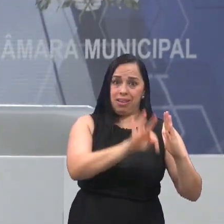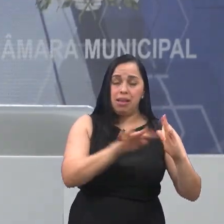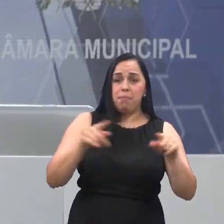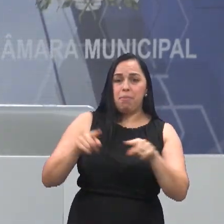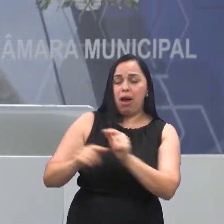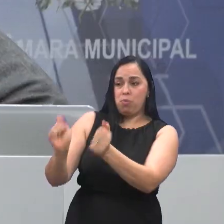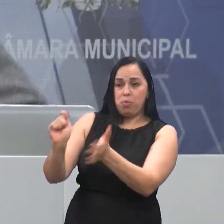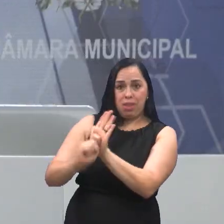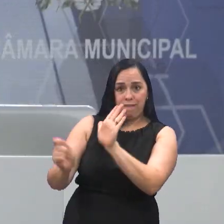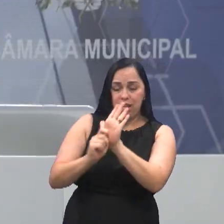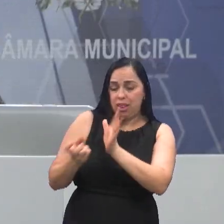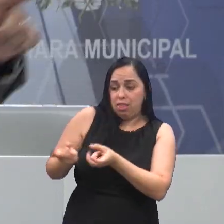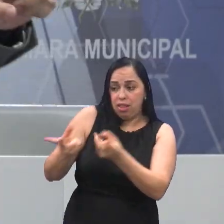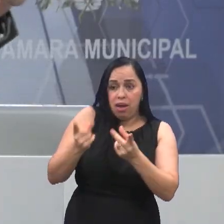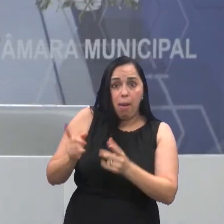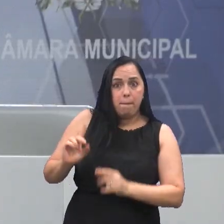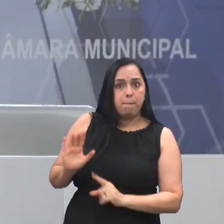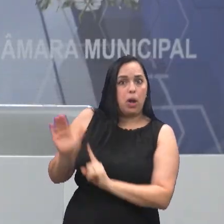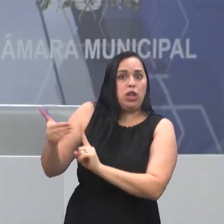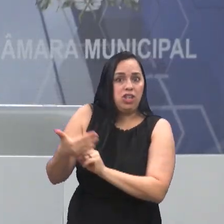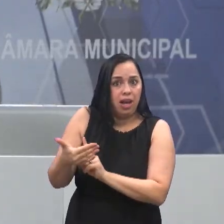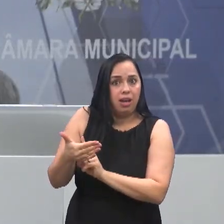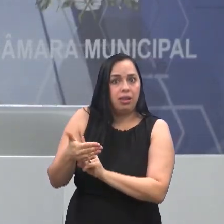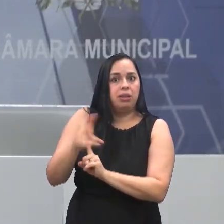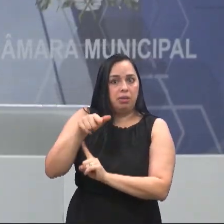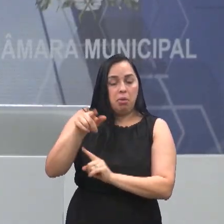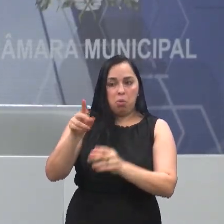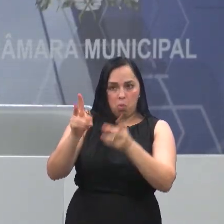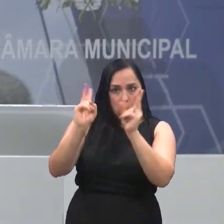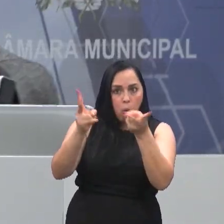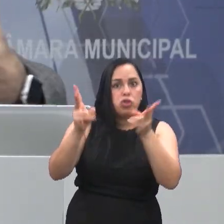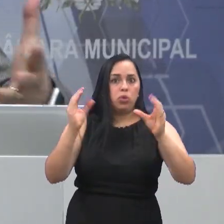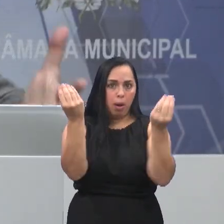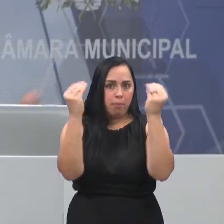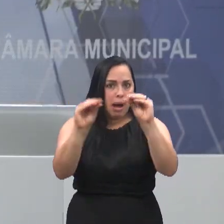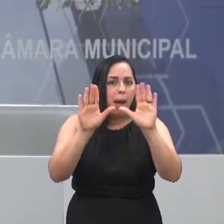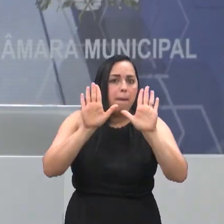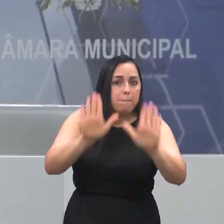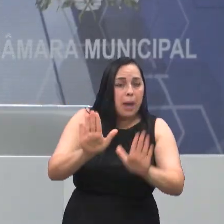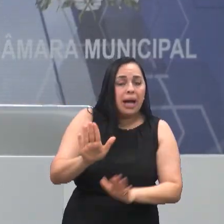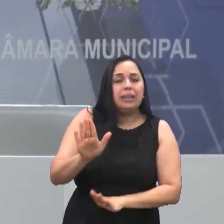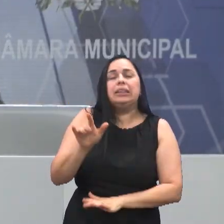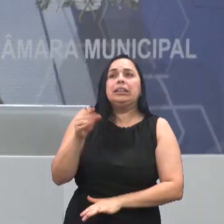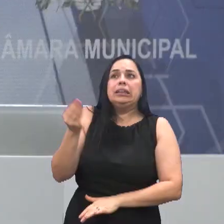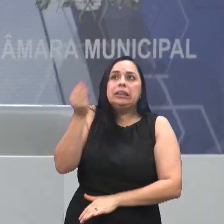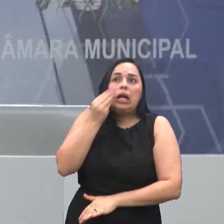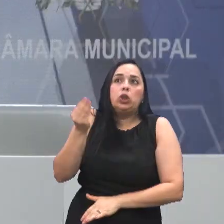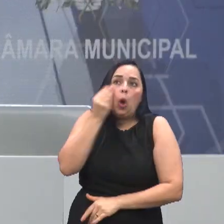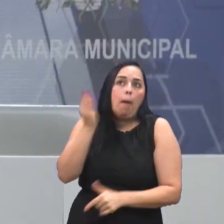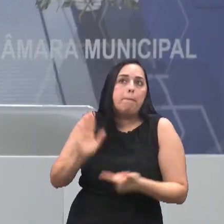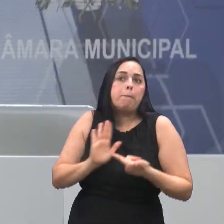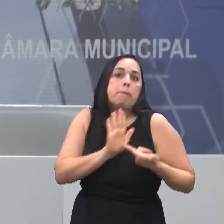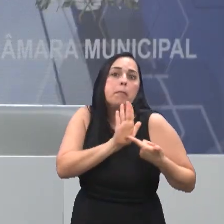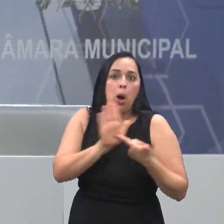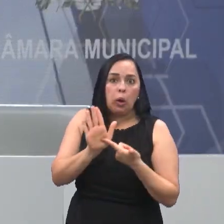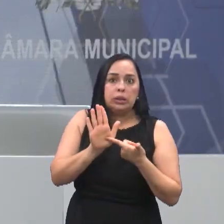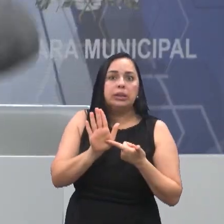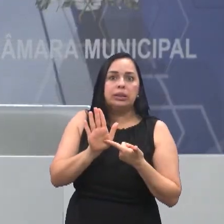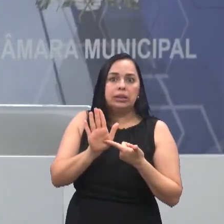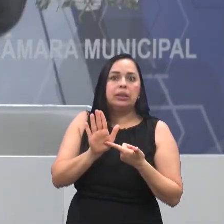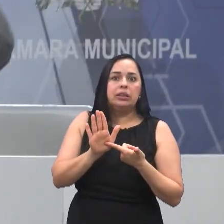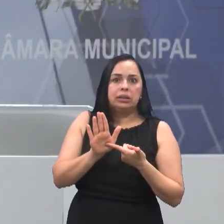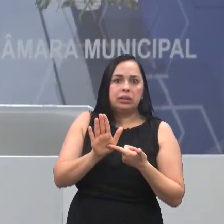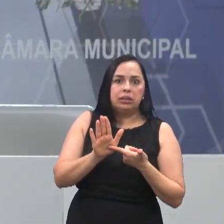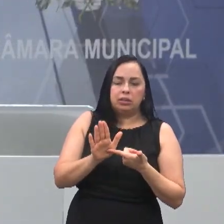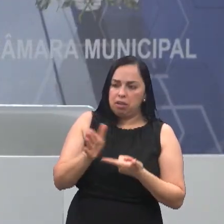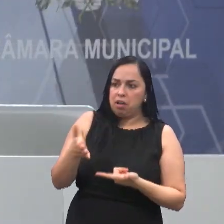ela lá. Agora, se for correto, como pelo menos se tentou demonstrar aqui no grande expediente, faça uma